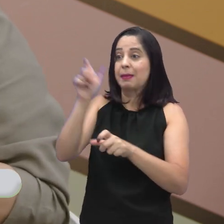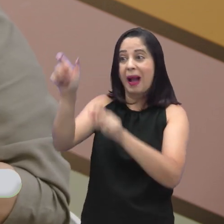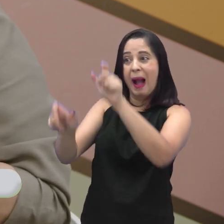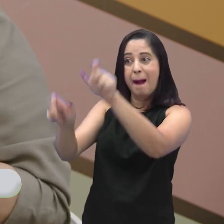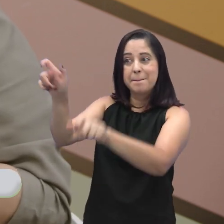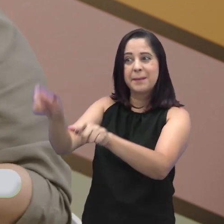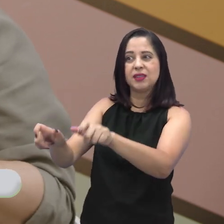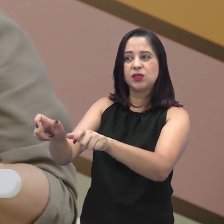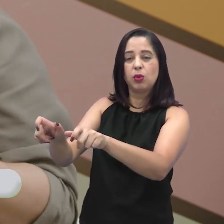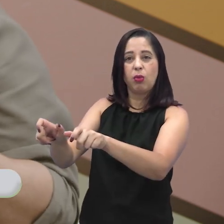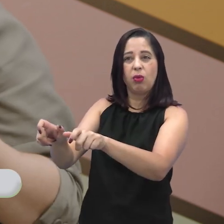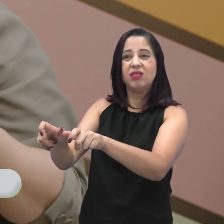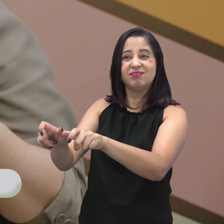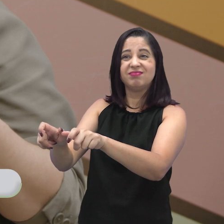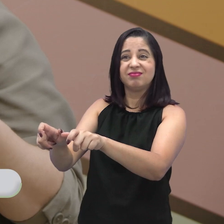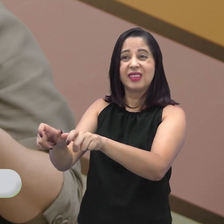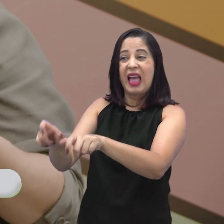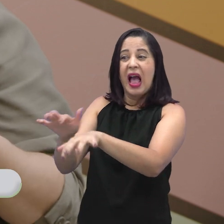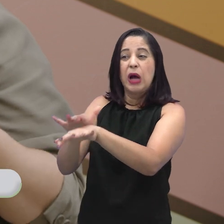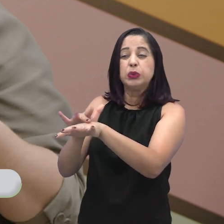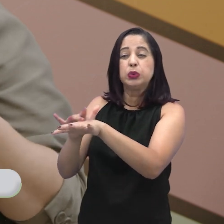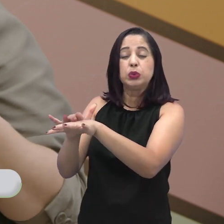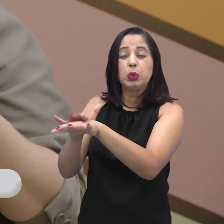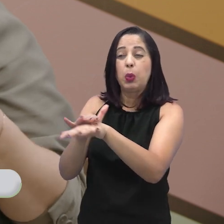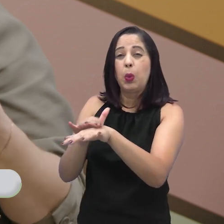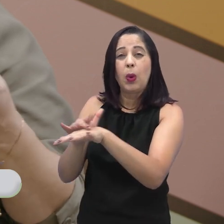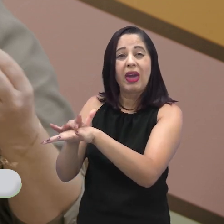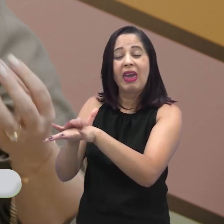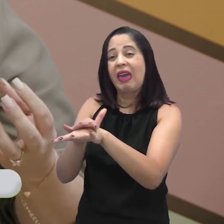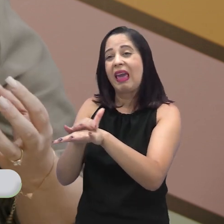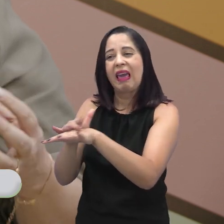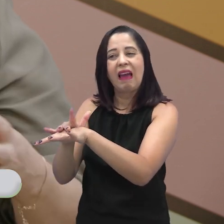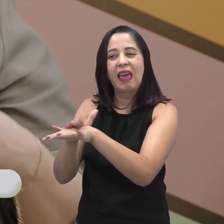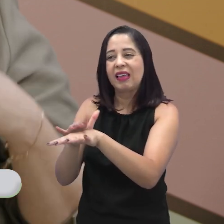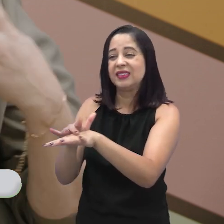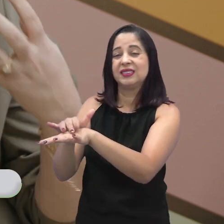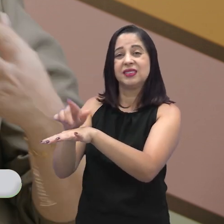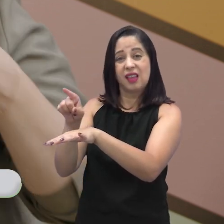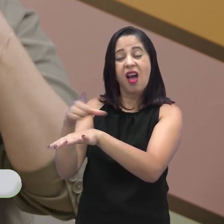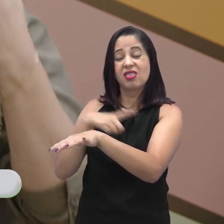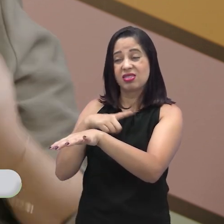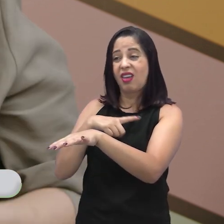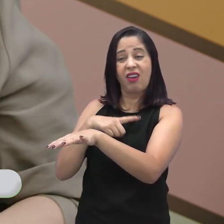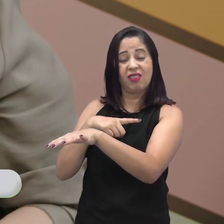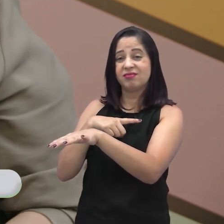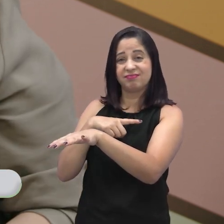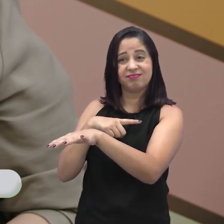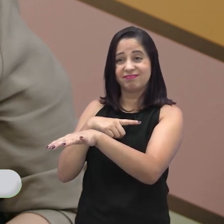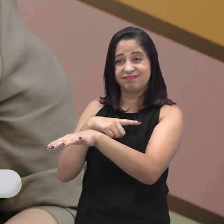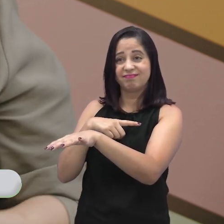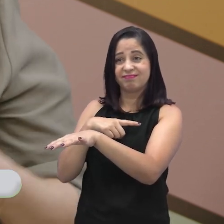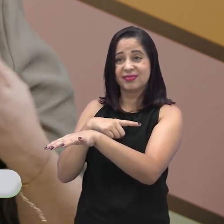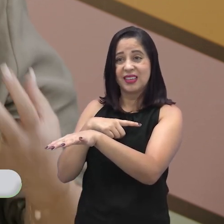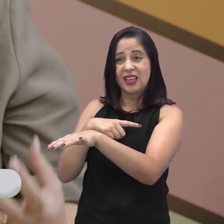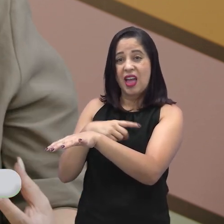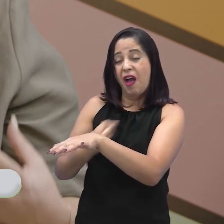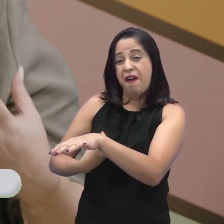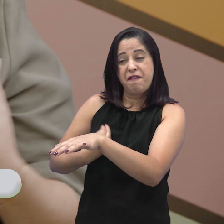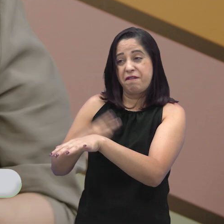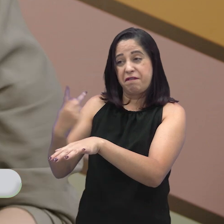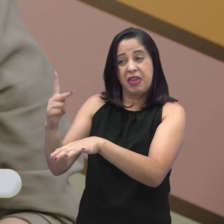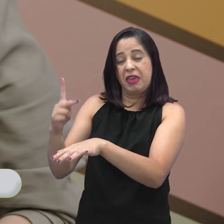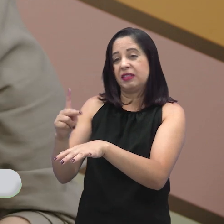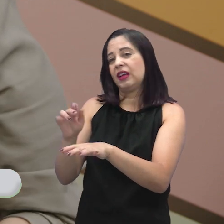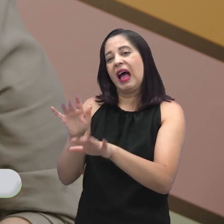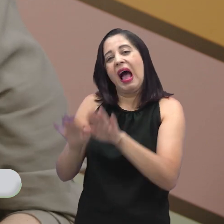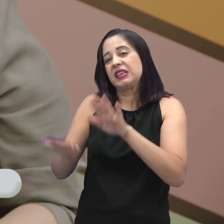algum adoecimento, né? Talvez em algum contexto de mais escassez, em qualquer área dessa integralidade humana, né? Seja social,